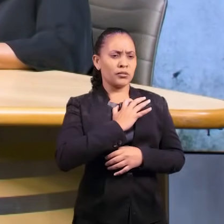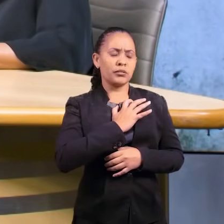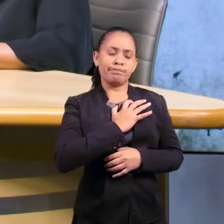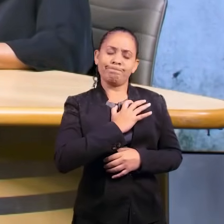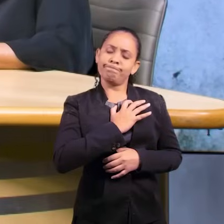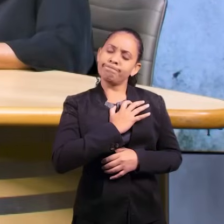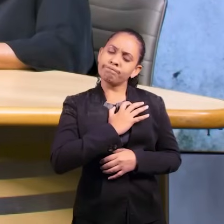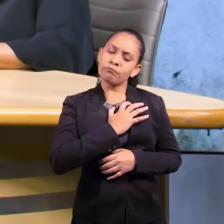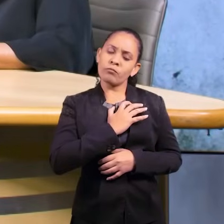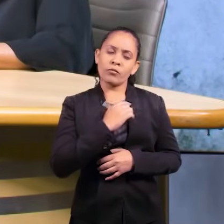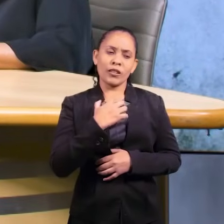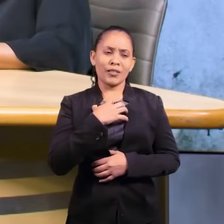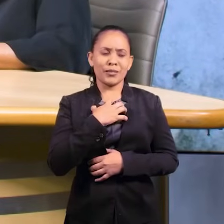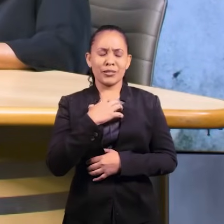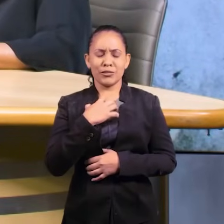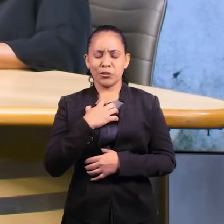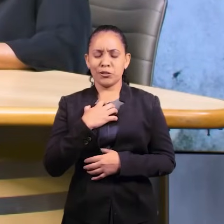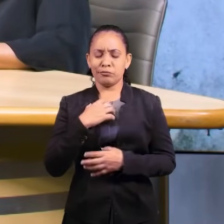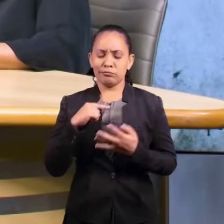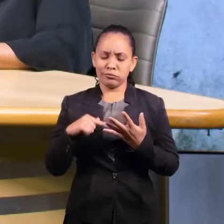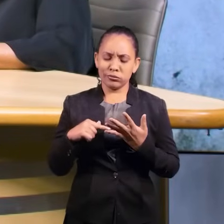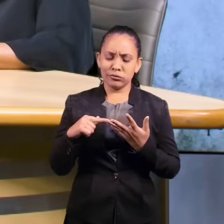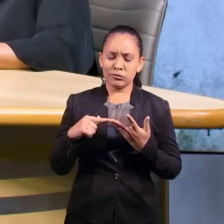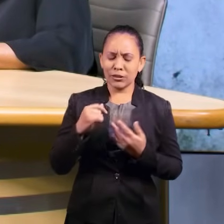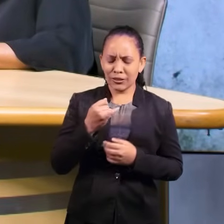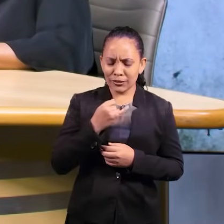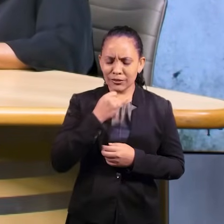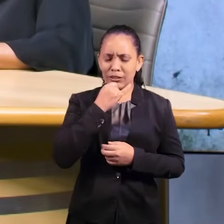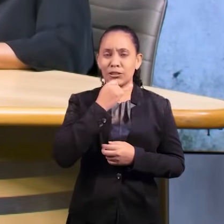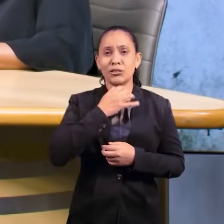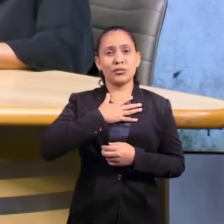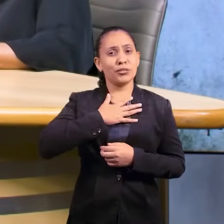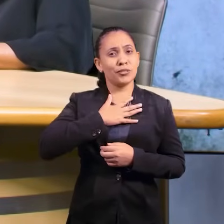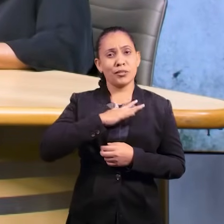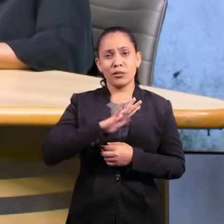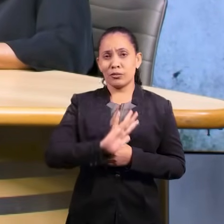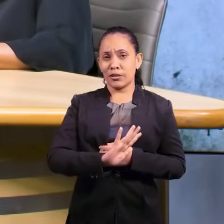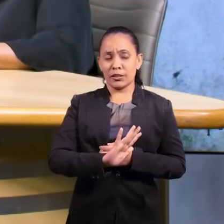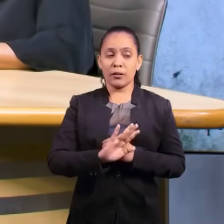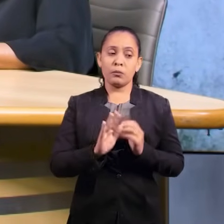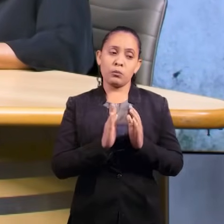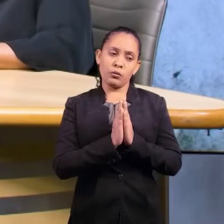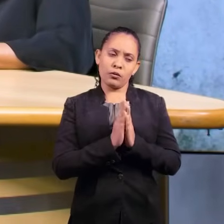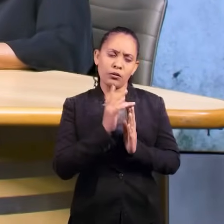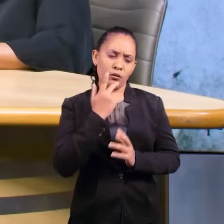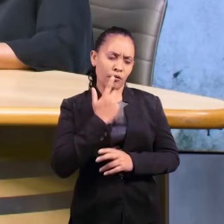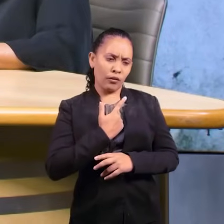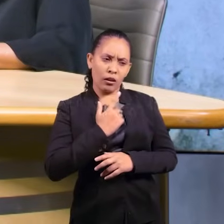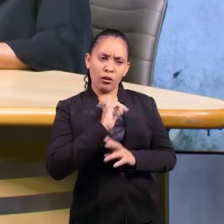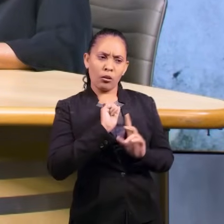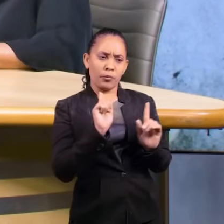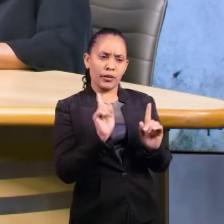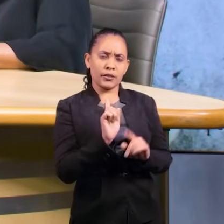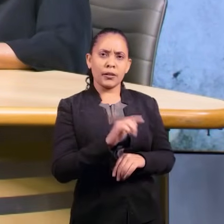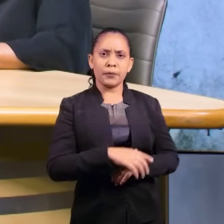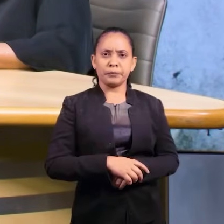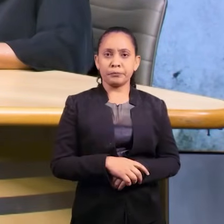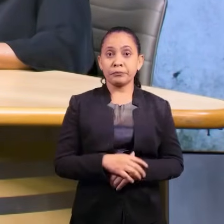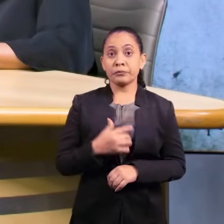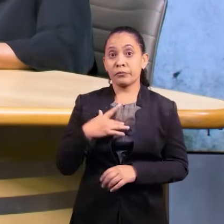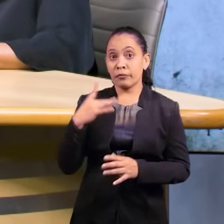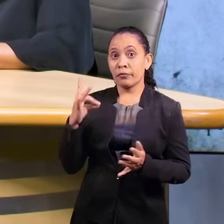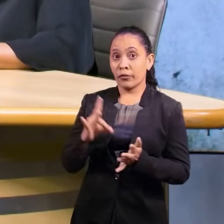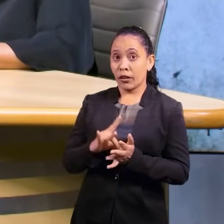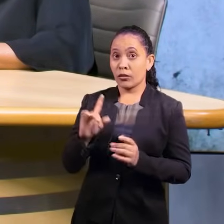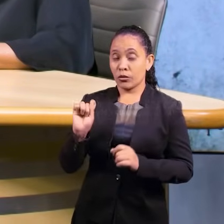comigo? Pois é, eu me senti assim, me ofendeu, não gostei, não fala comigo assim. Porque, na realidade,